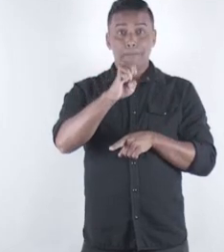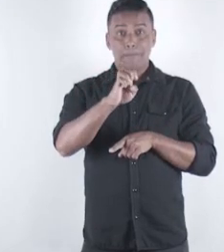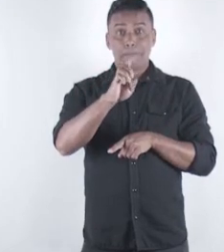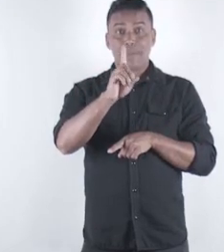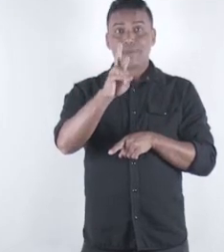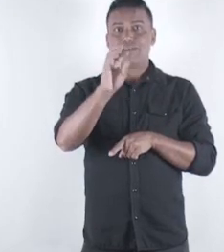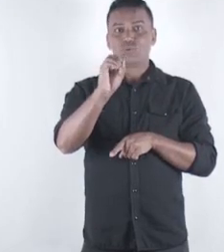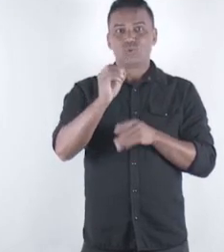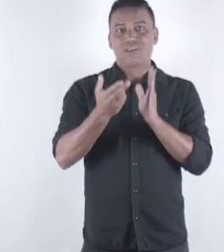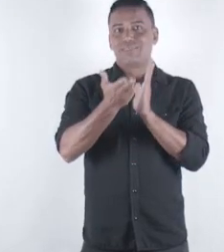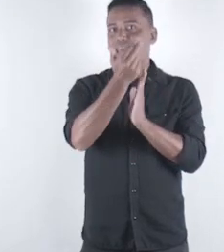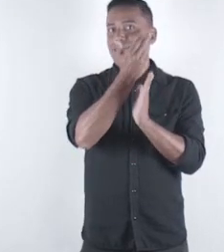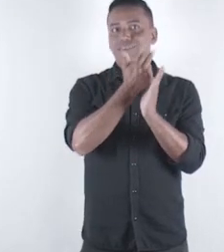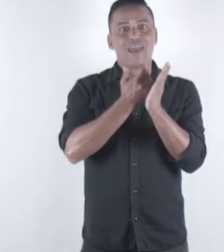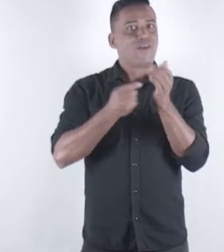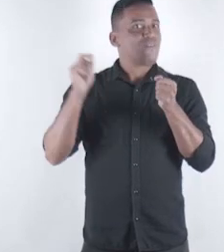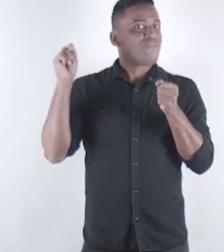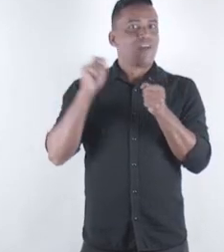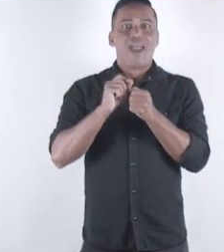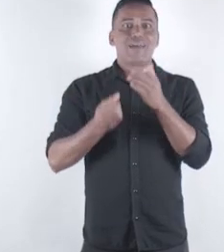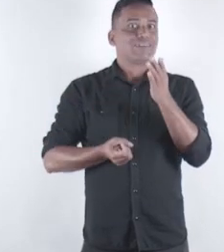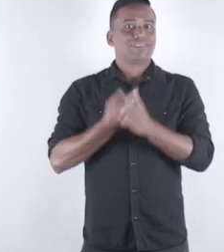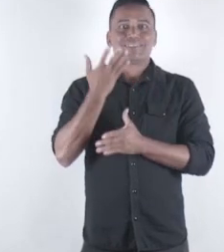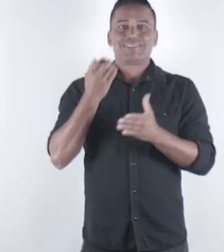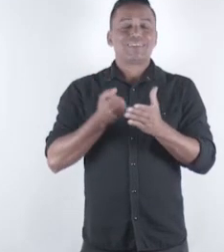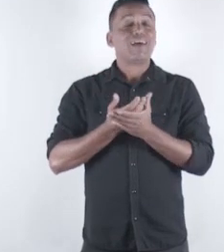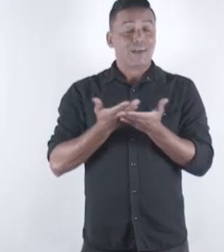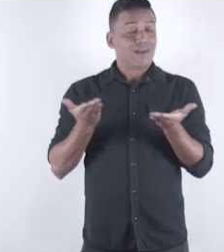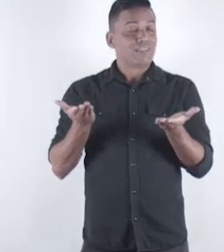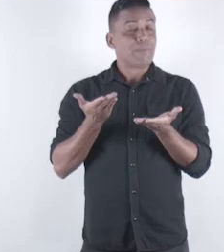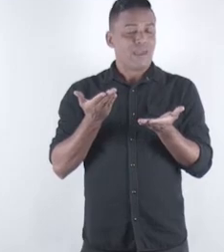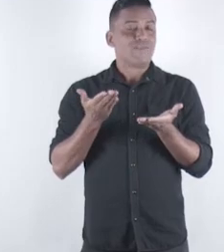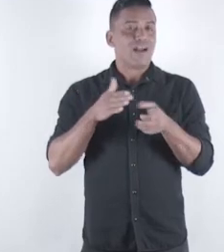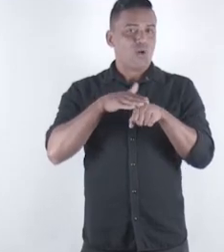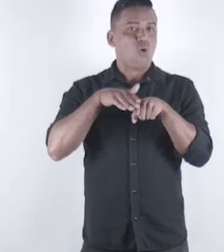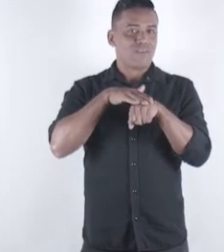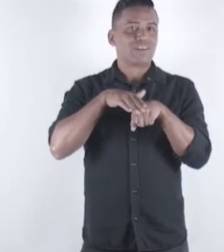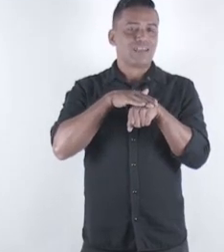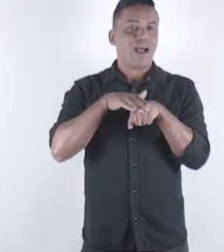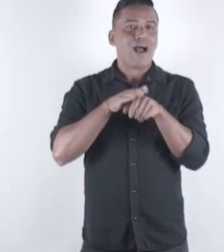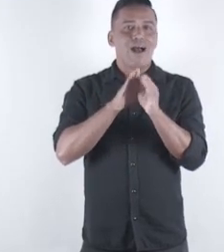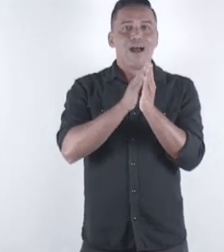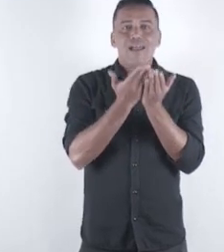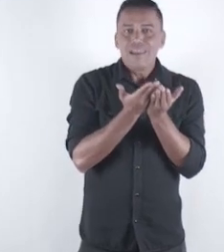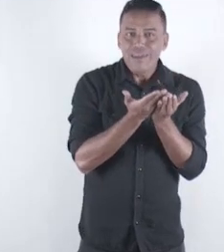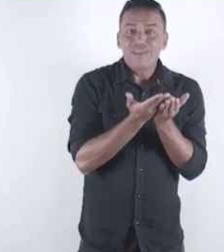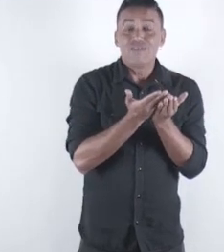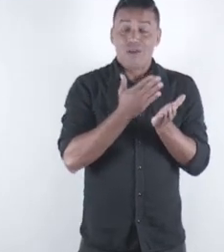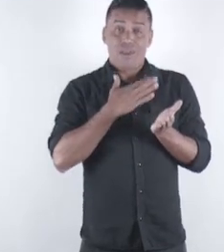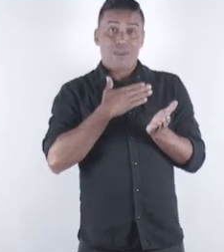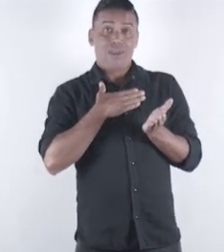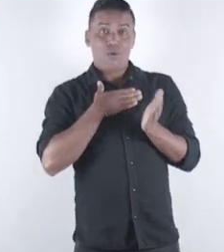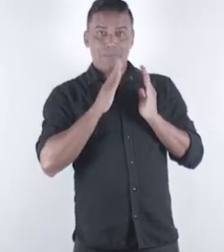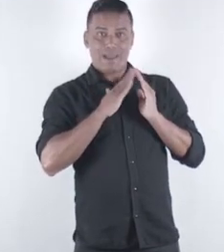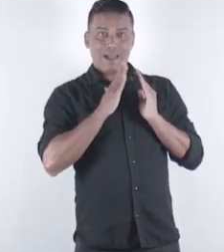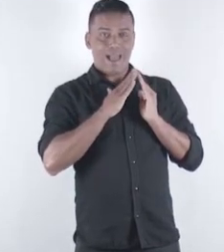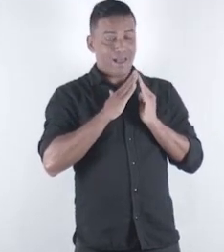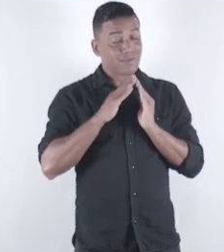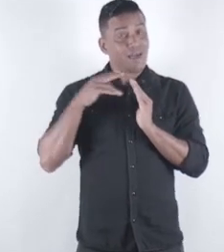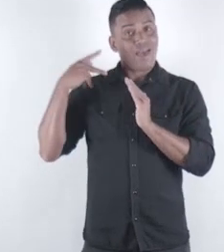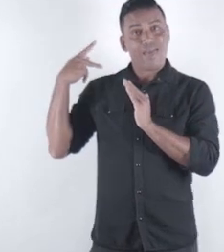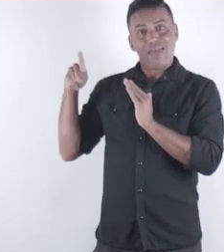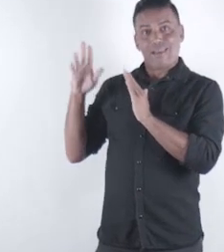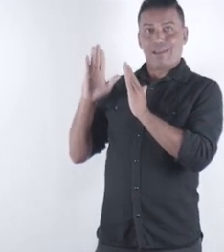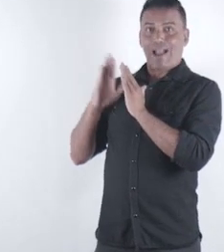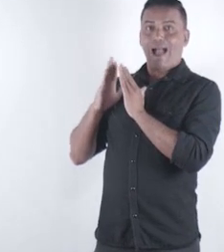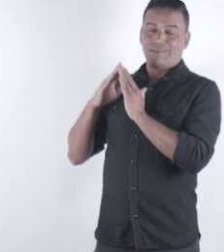ilustrou lindamente esse livro. E ele também vai conversar hoje com você sobre esse livro, eu a partir da minha casa, ele a partir da